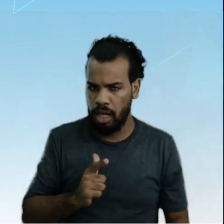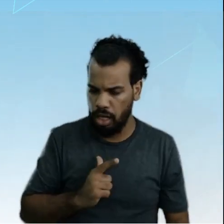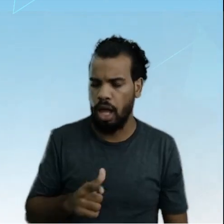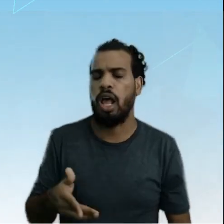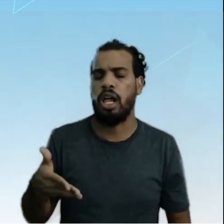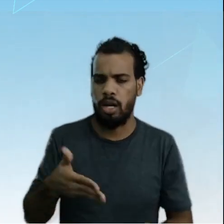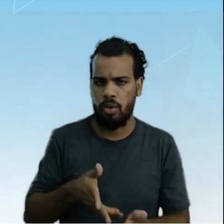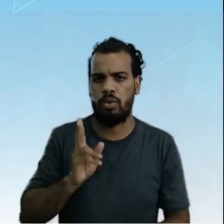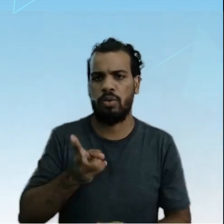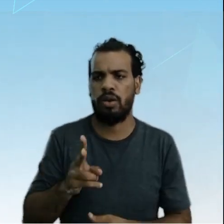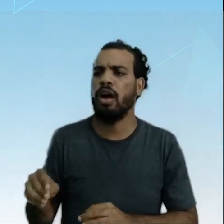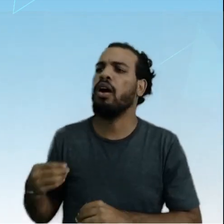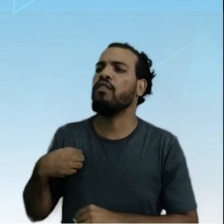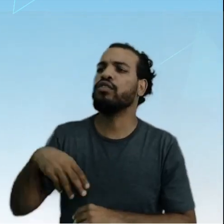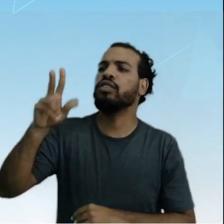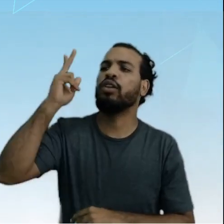isso?